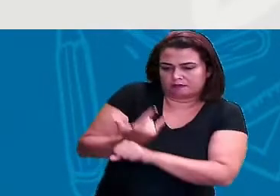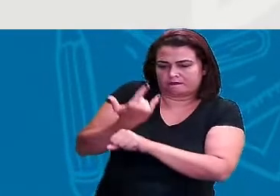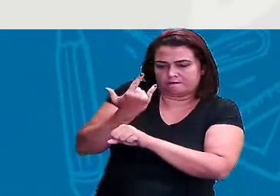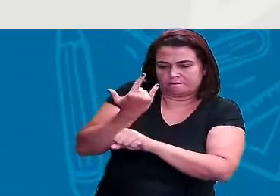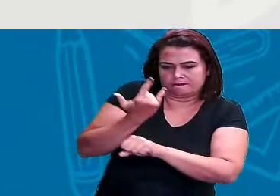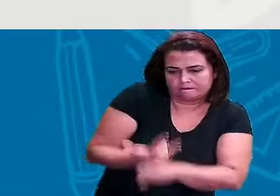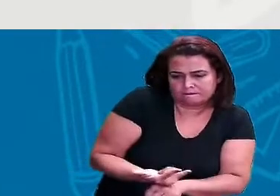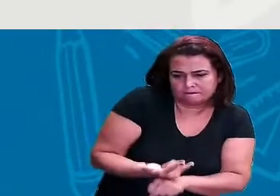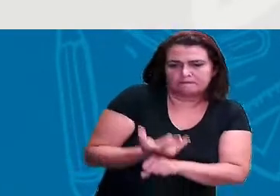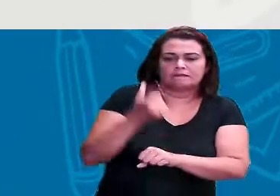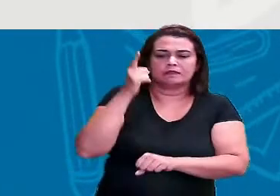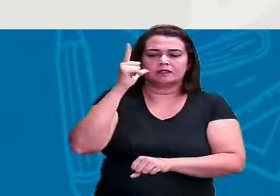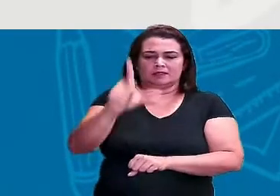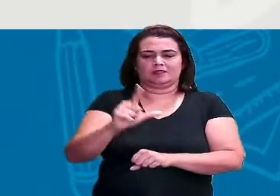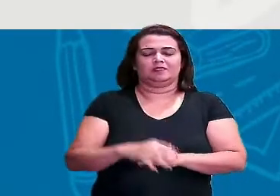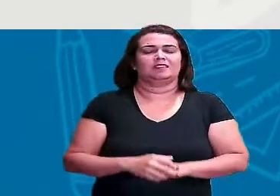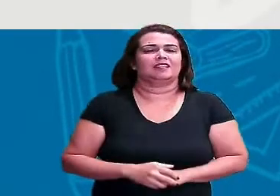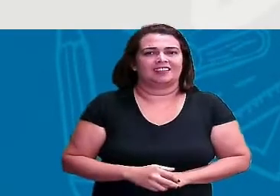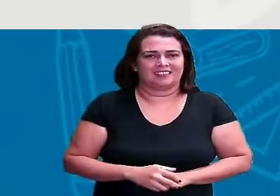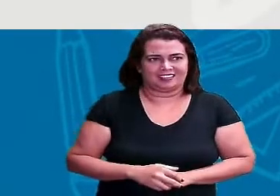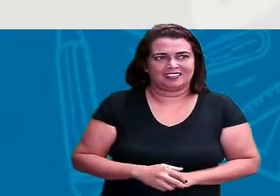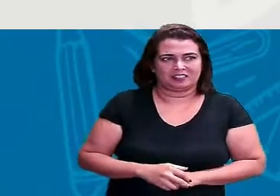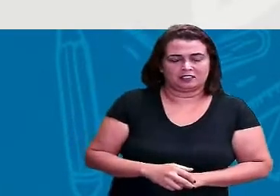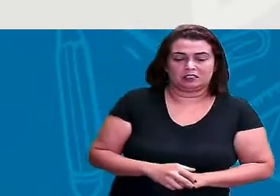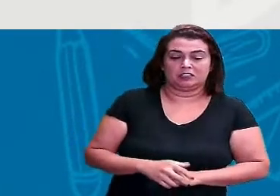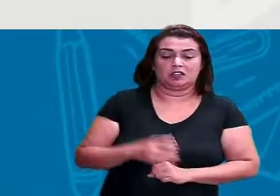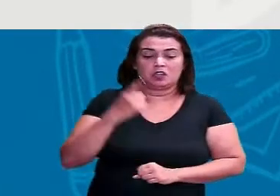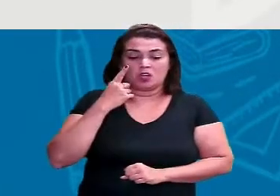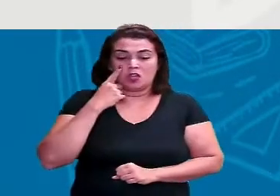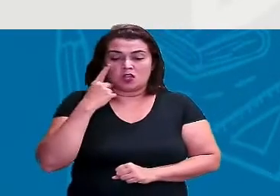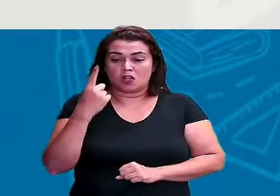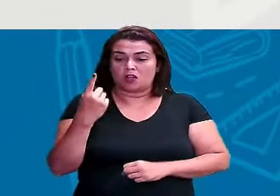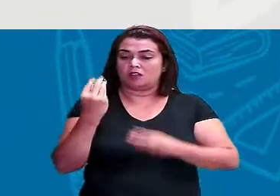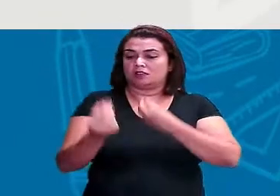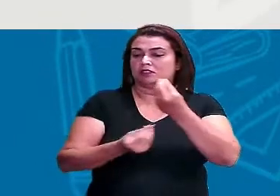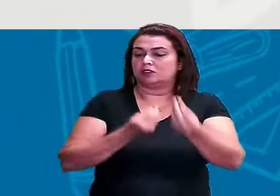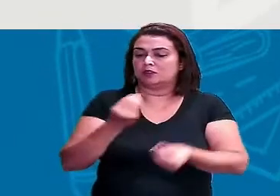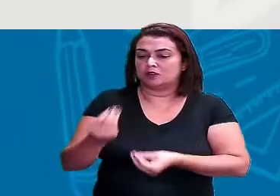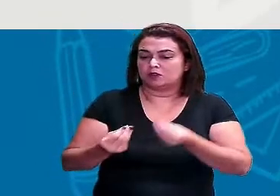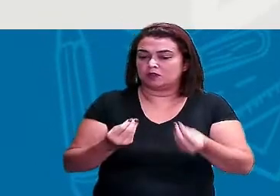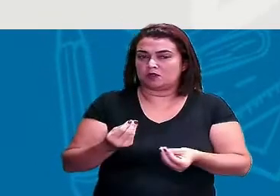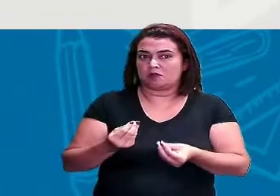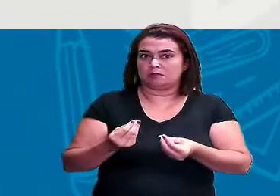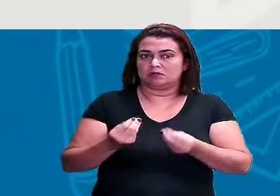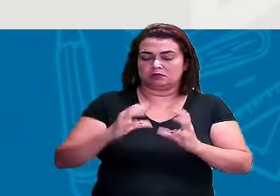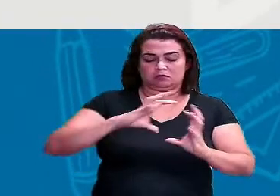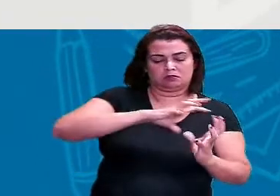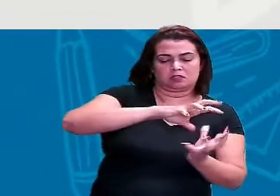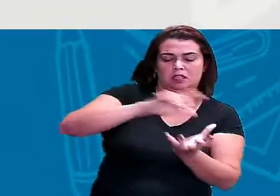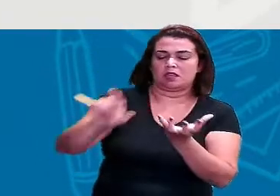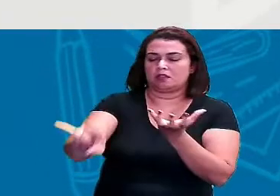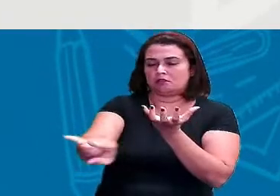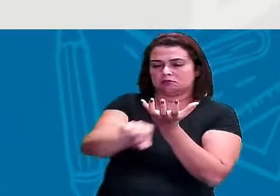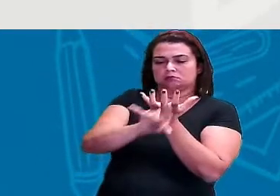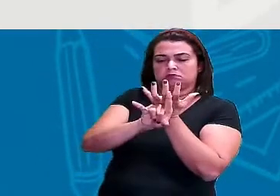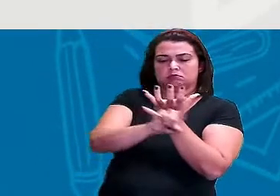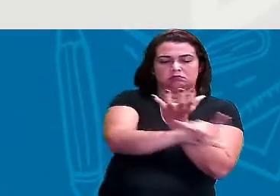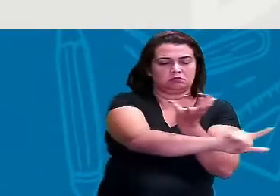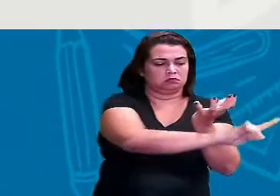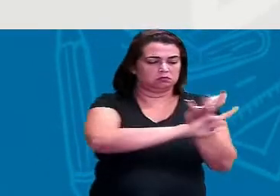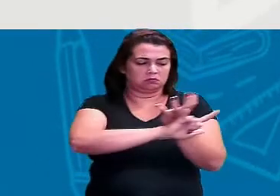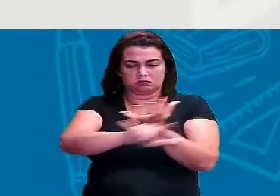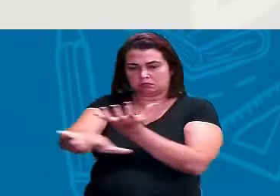no slide seguinte essa informação sobre o magnetismo terrestre. O campo magnético